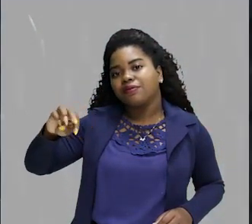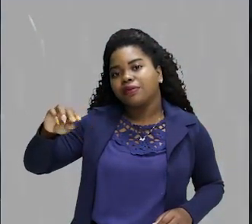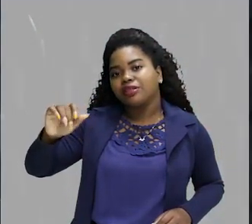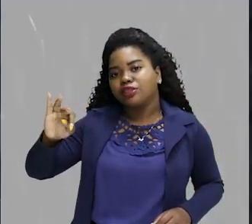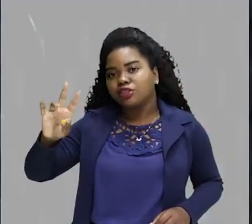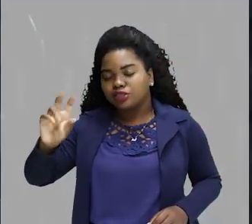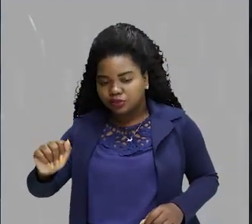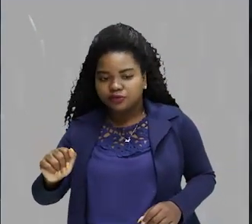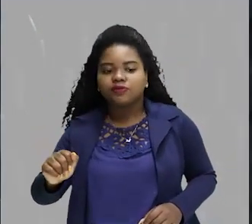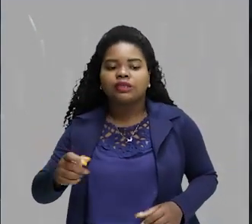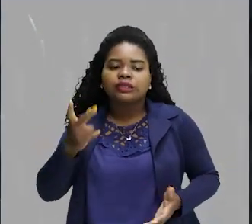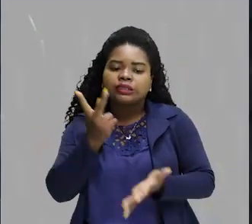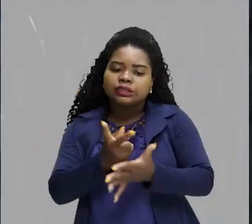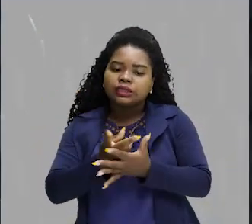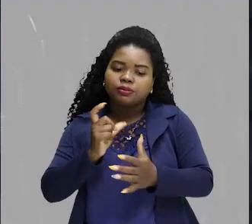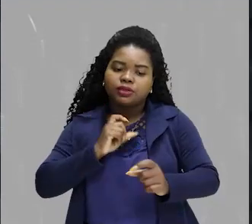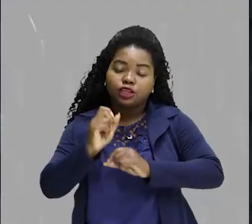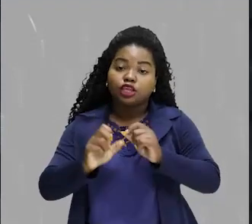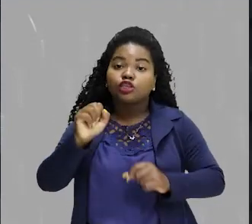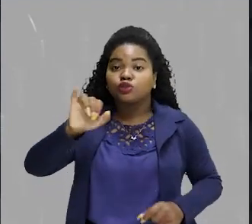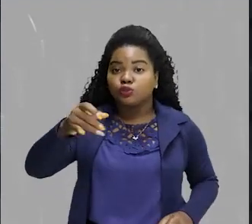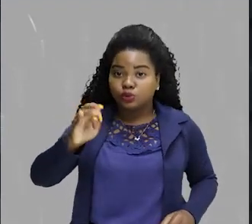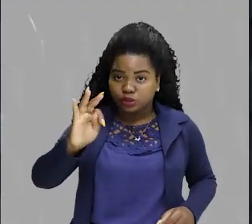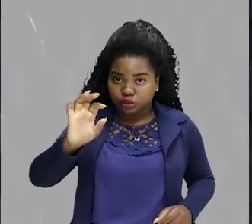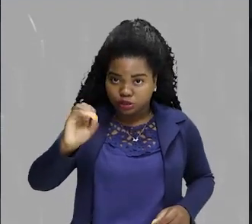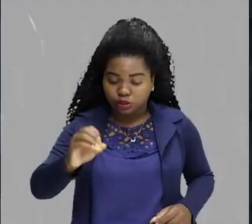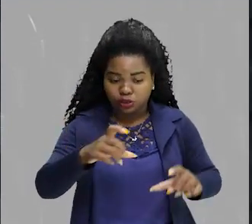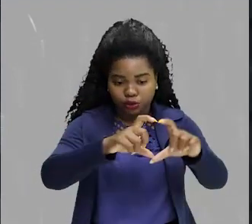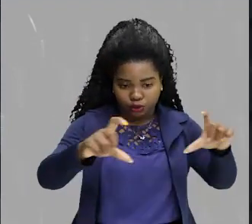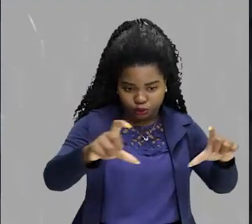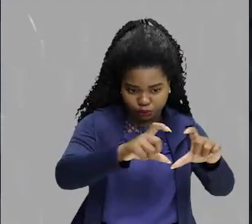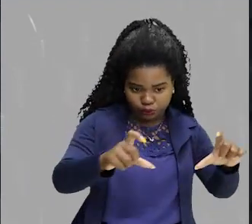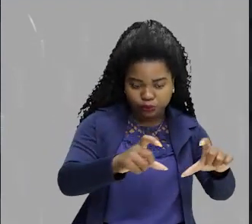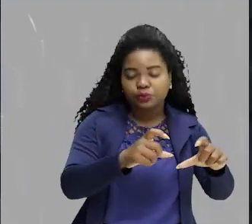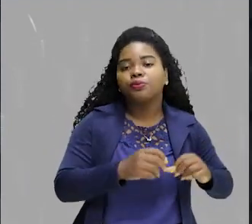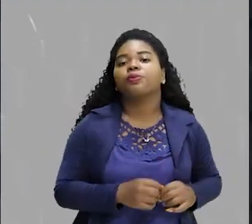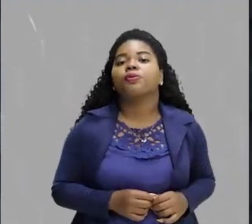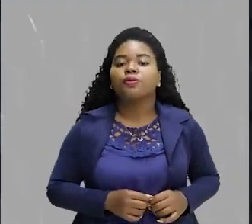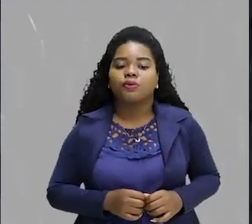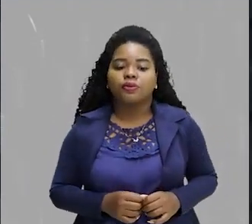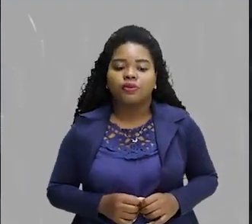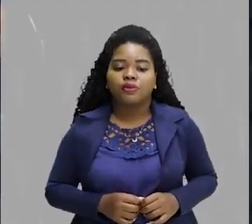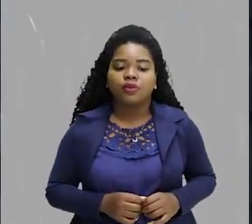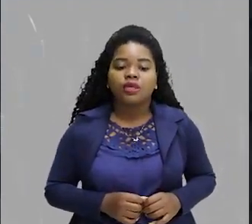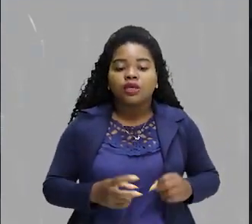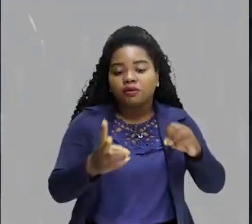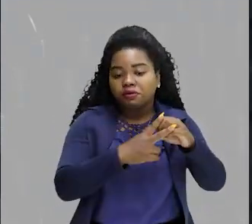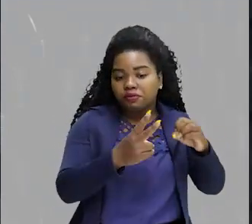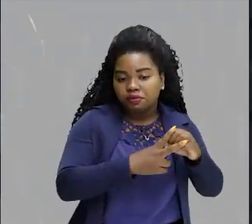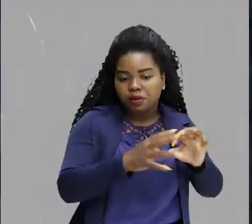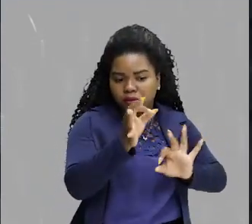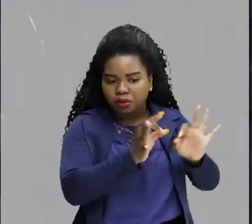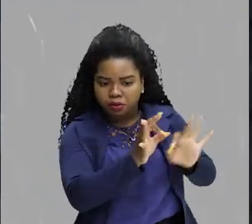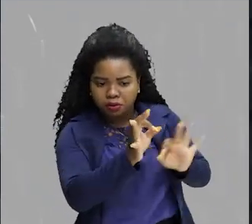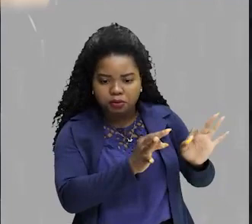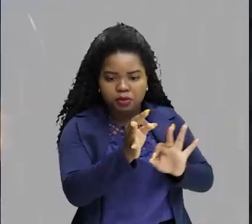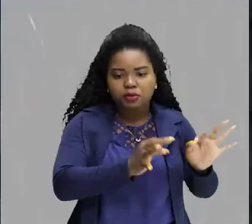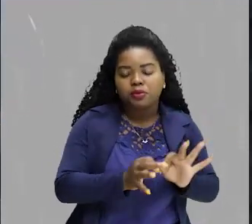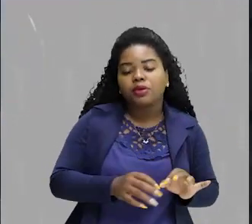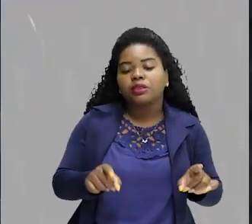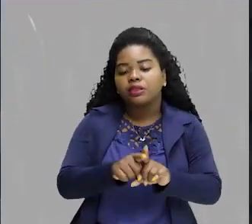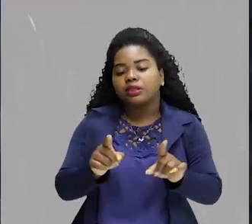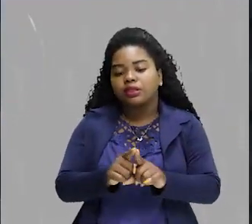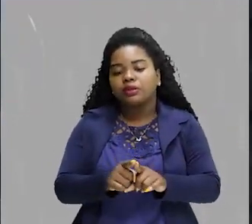sujeito, o verbo principal indica a conjugação, então o verbo é conjugado, e o complemento da